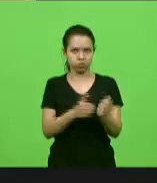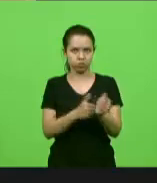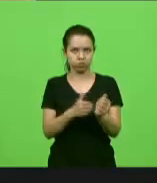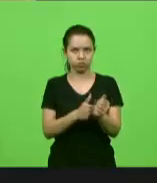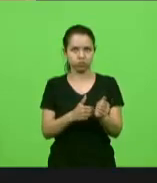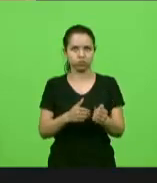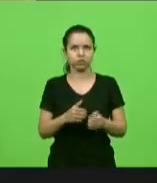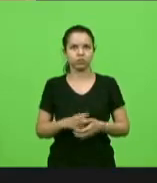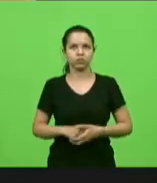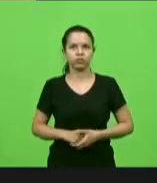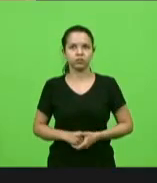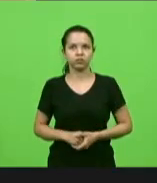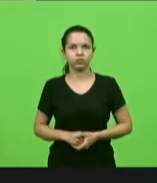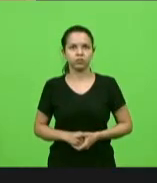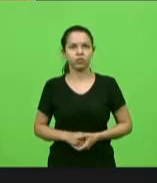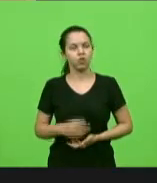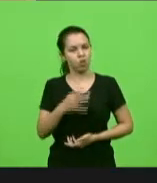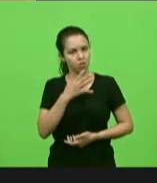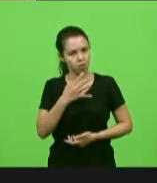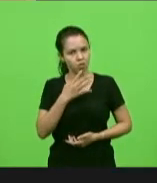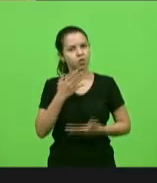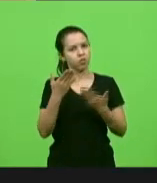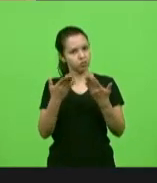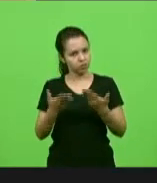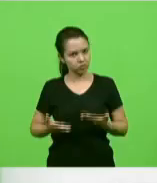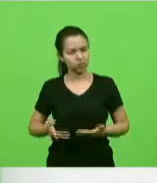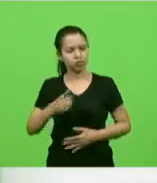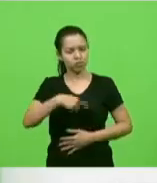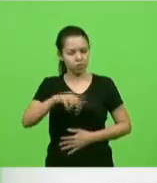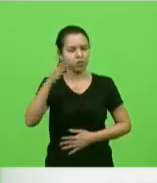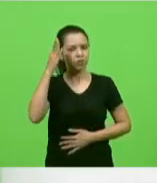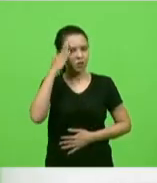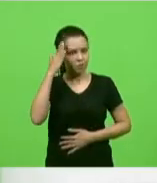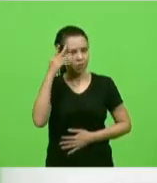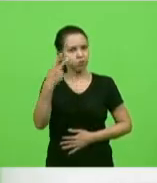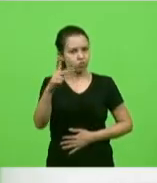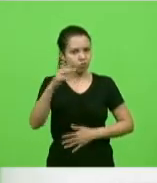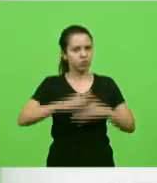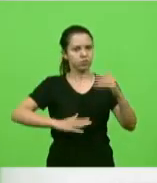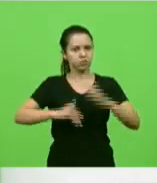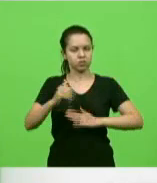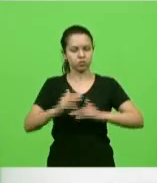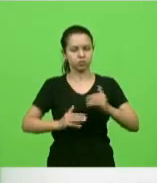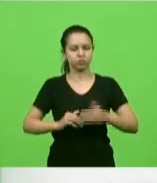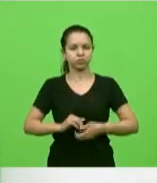fatos. Conhecemos Vossa Excelência e sabemos das suas ações.